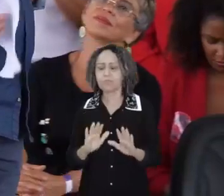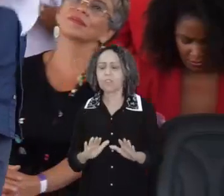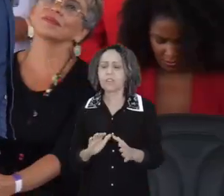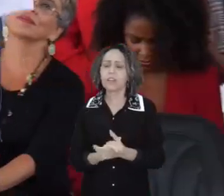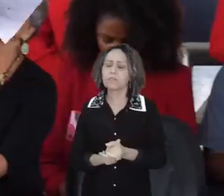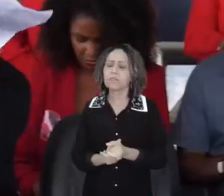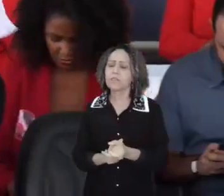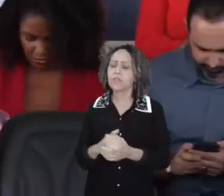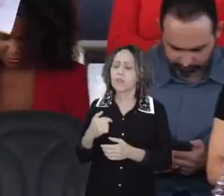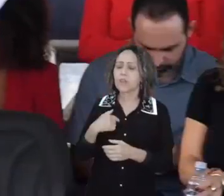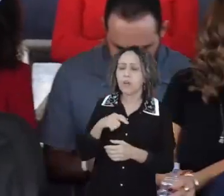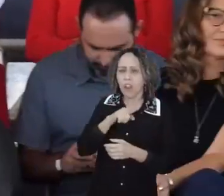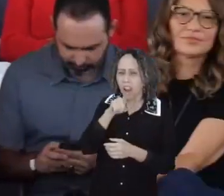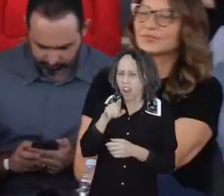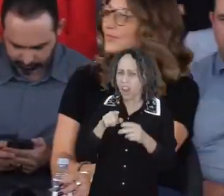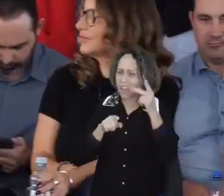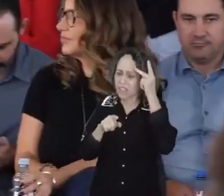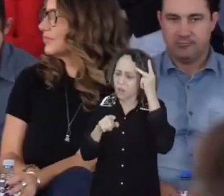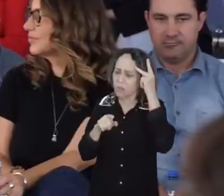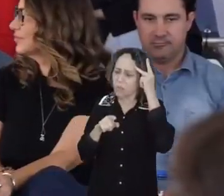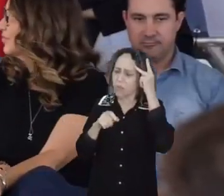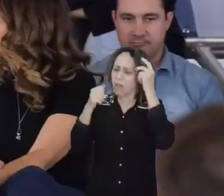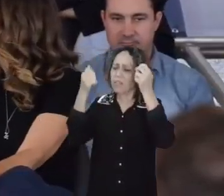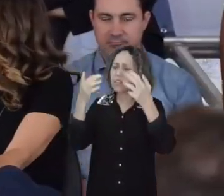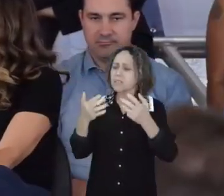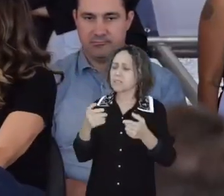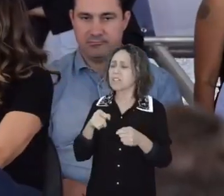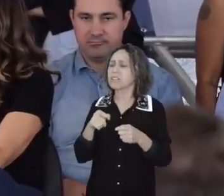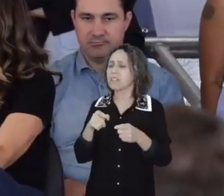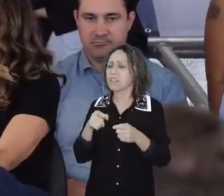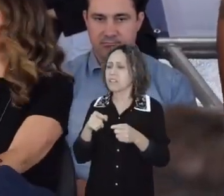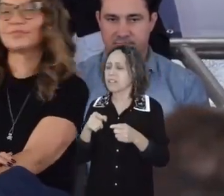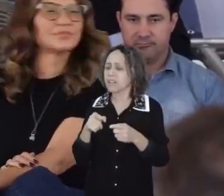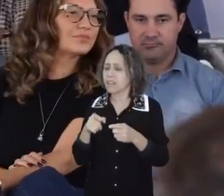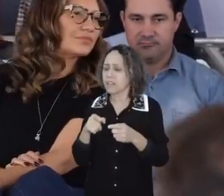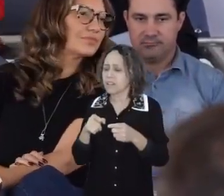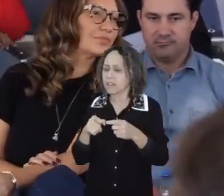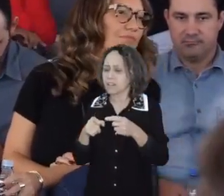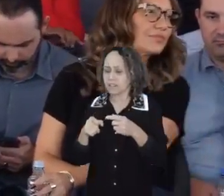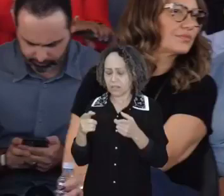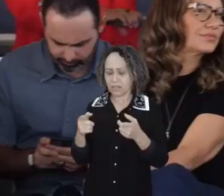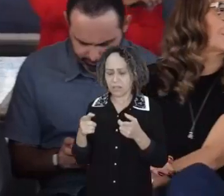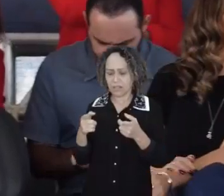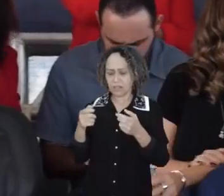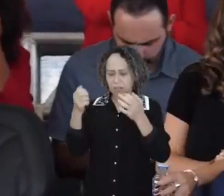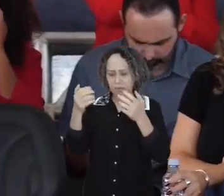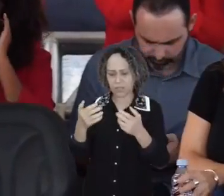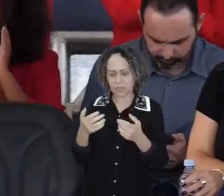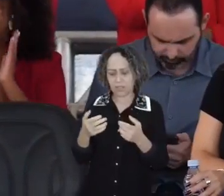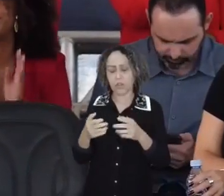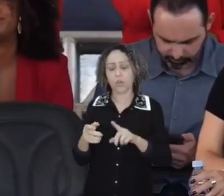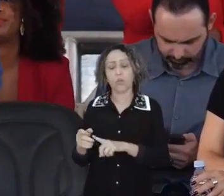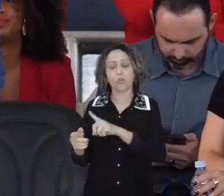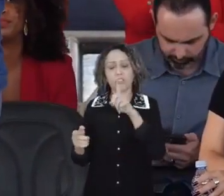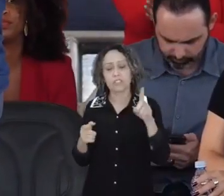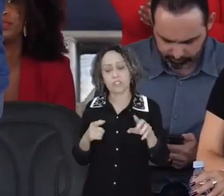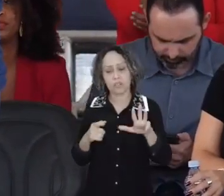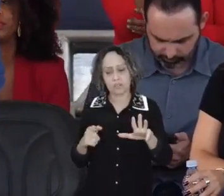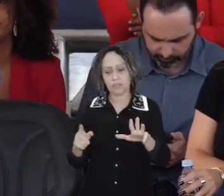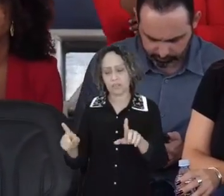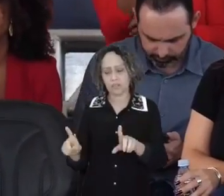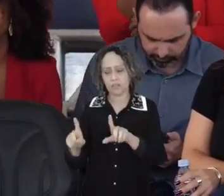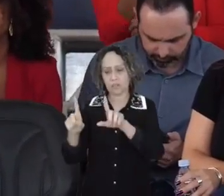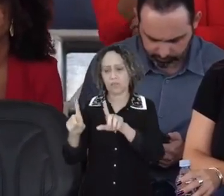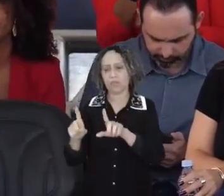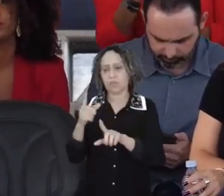é possível você governar corretamente se você colocar o coração nas suas decisões.